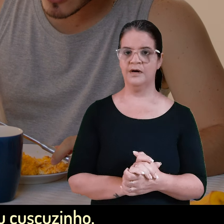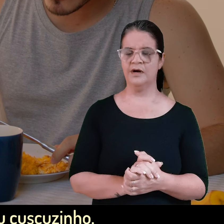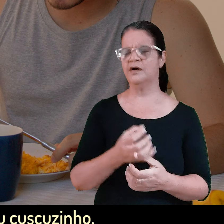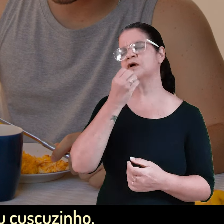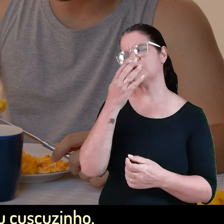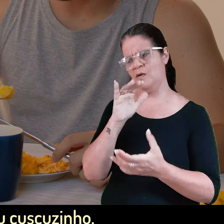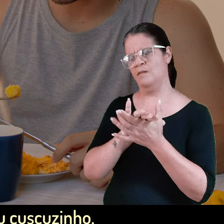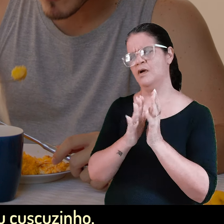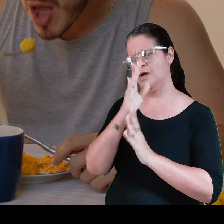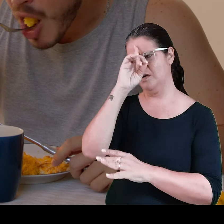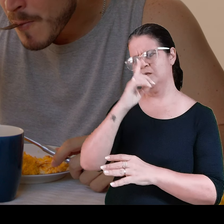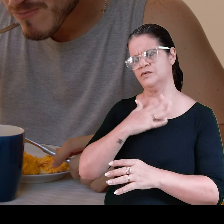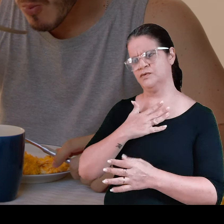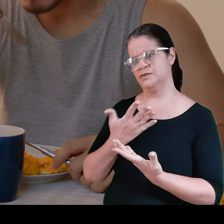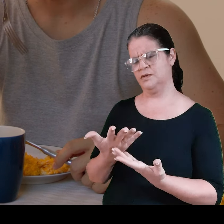Tô bem no meu cuscuzinho.